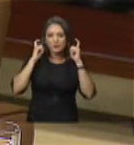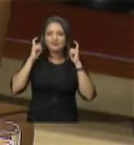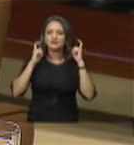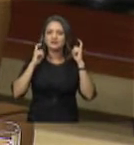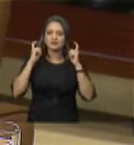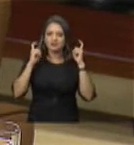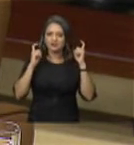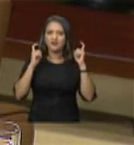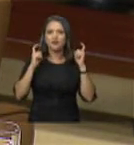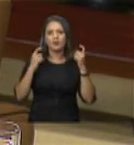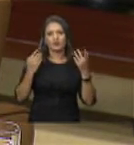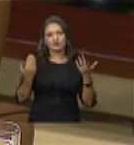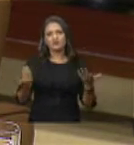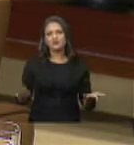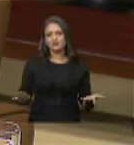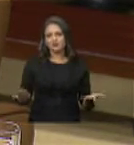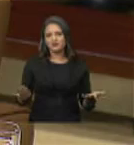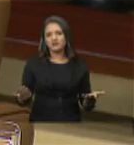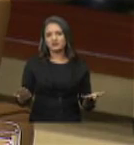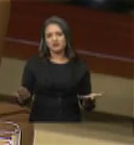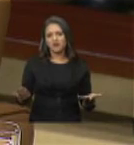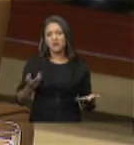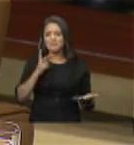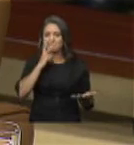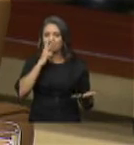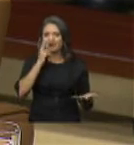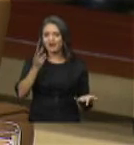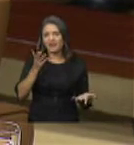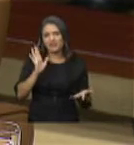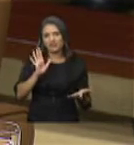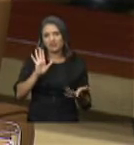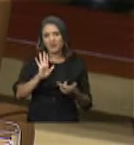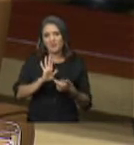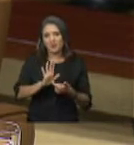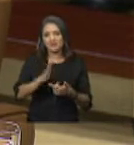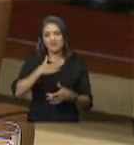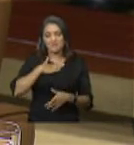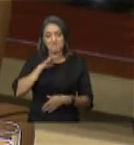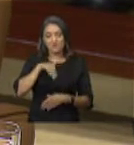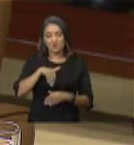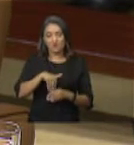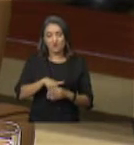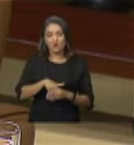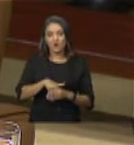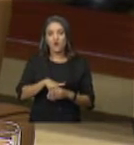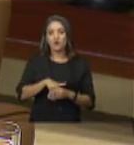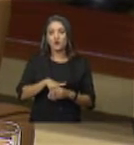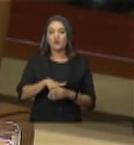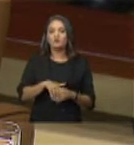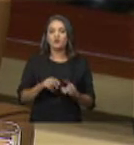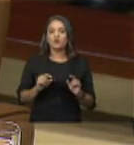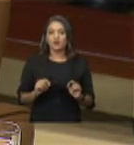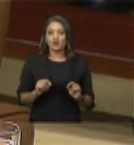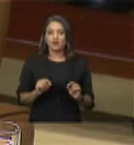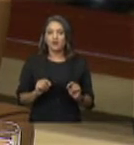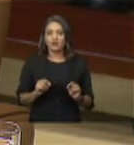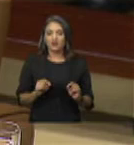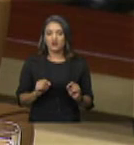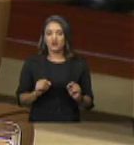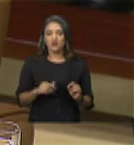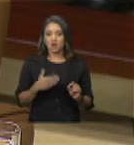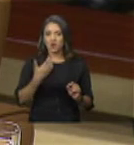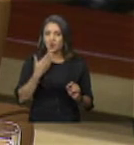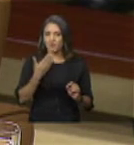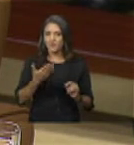logo evidente que eu estou a indicar no meu voto na linha da decisão que eu já houver a tomada procedência